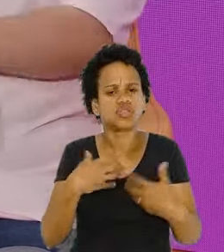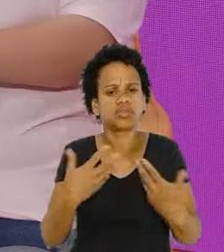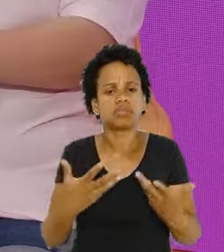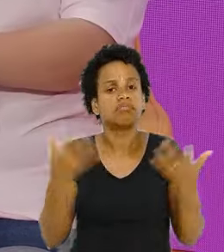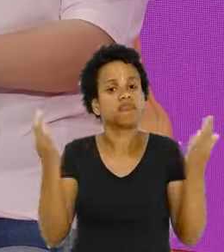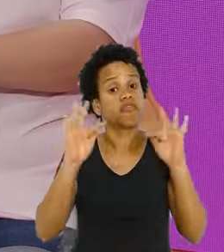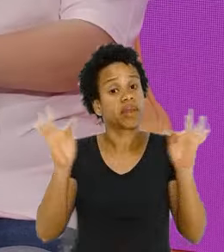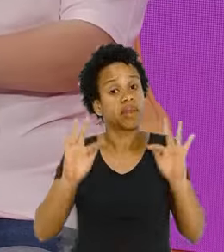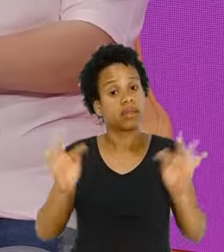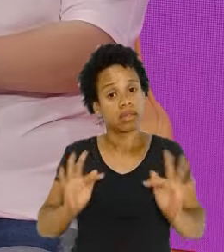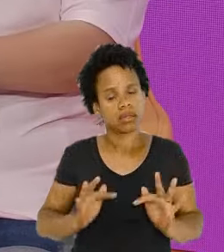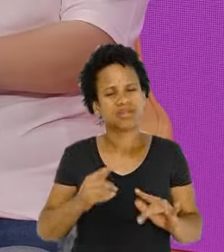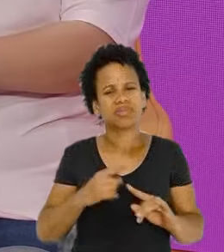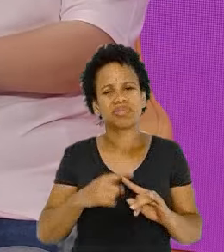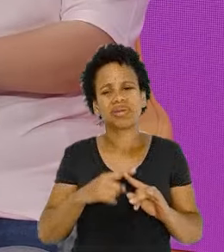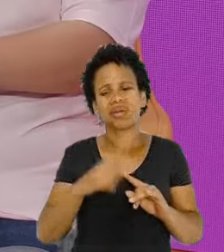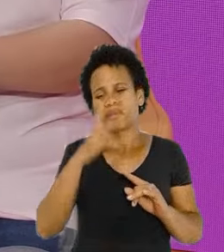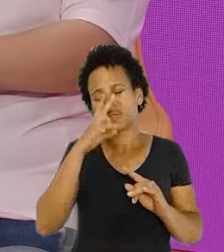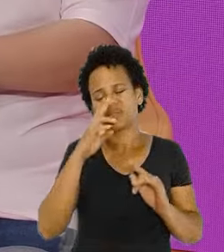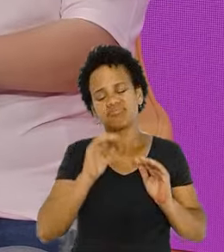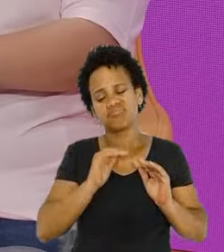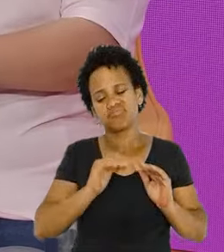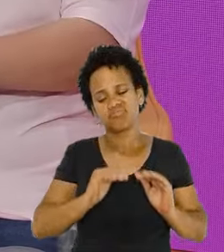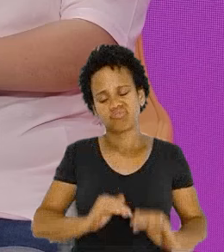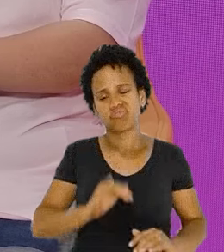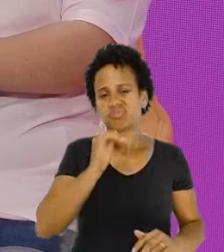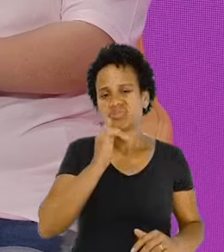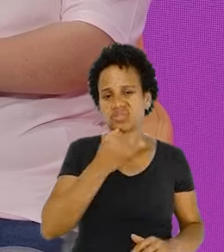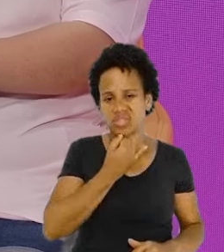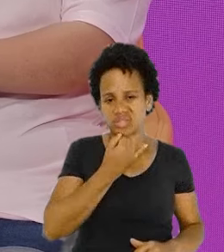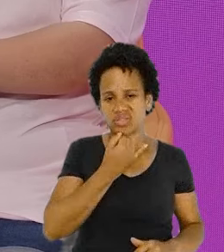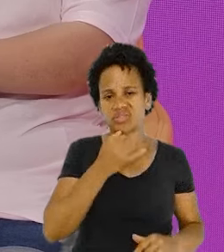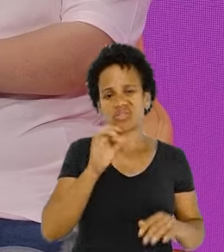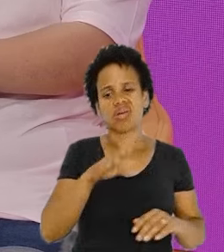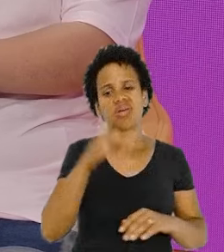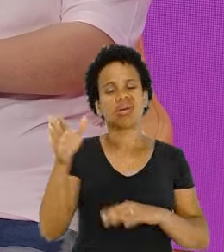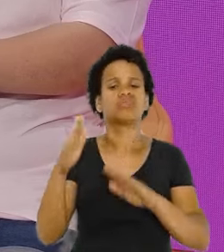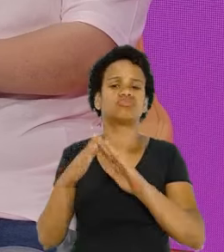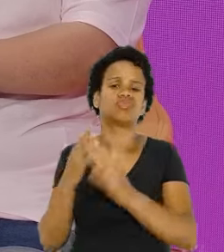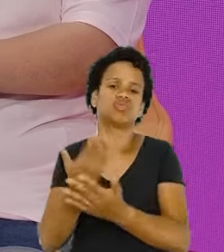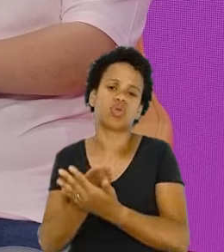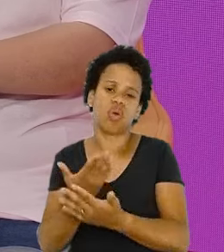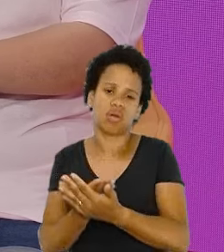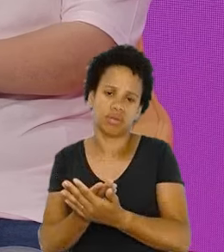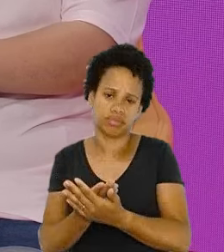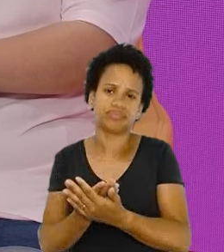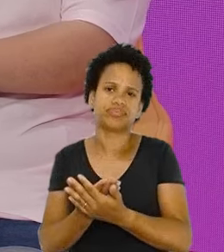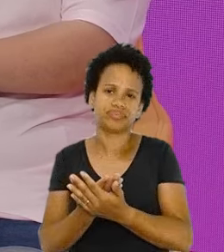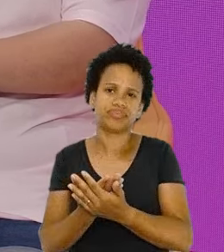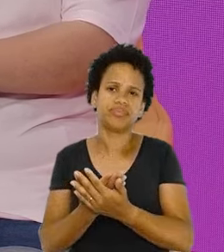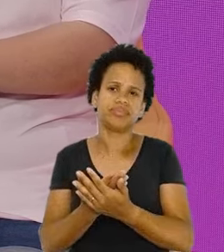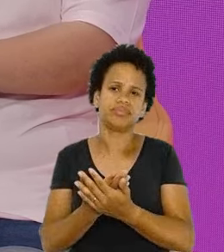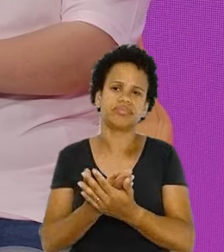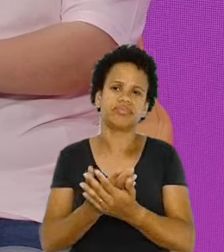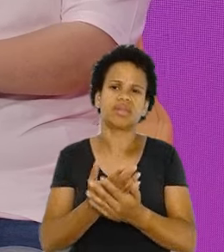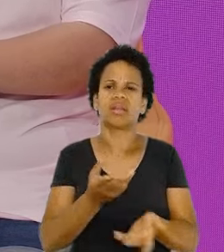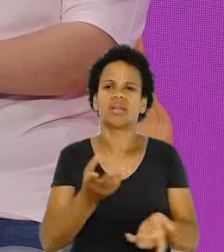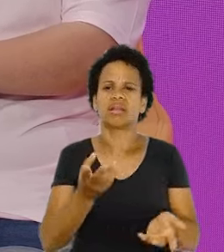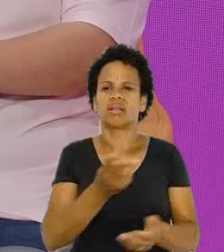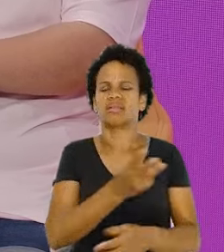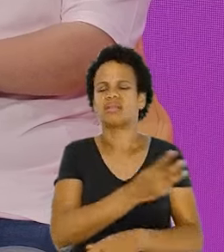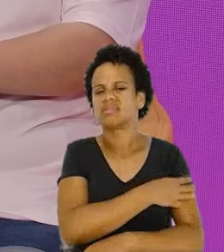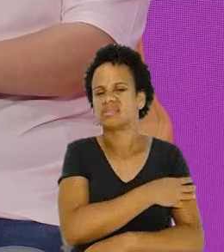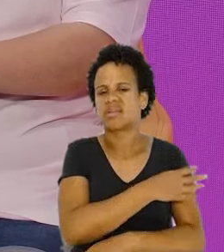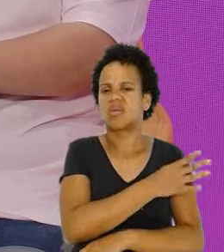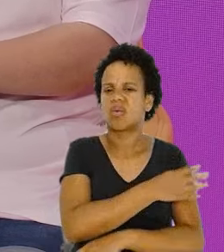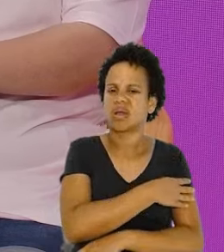mais feliz porque ela estava muito apática só cursando o pedagógico né fazendo ali a terceiro quarto ano